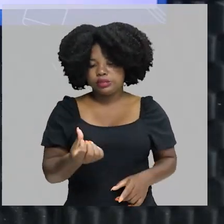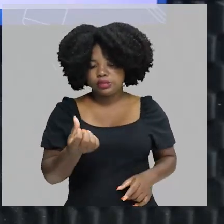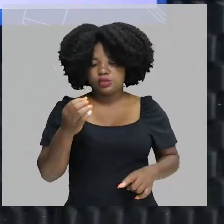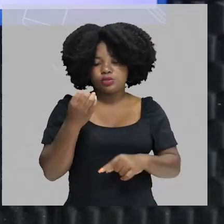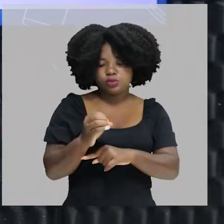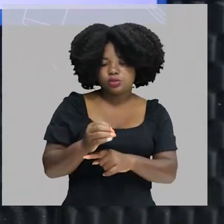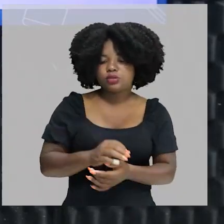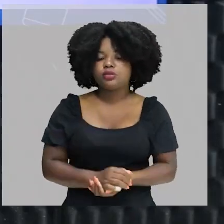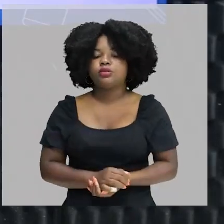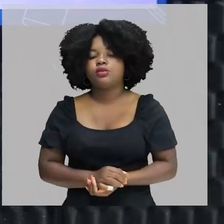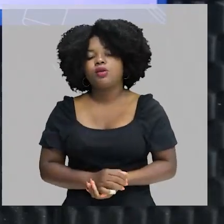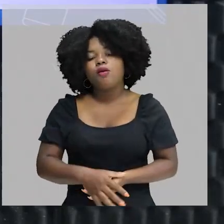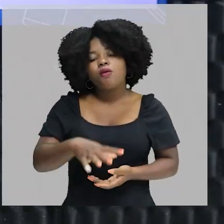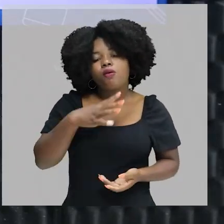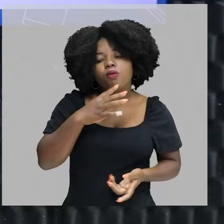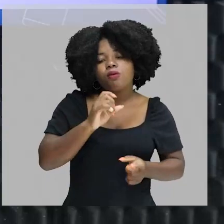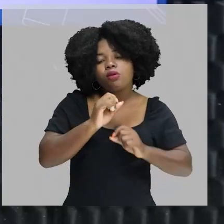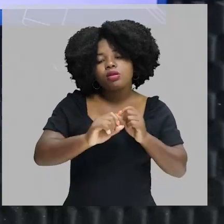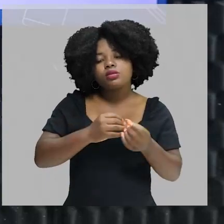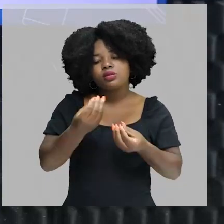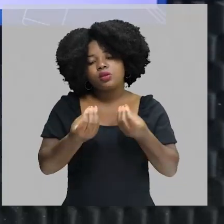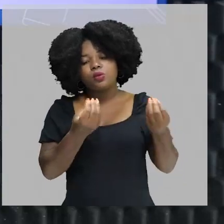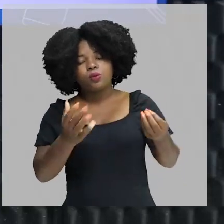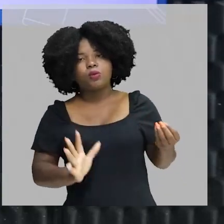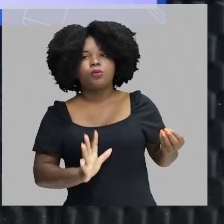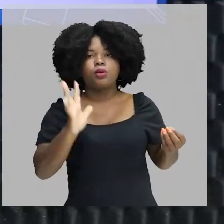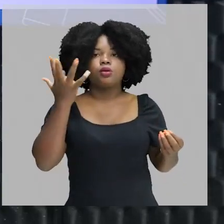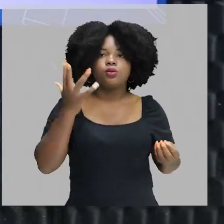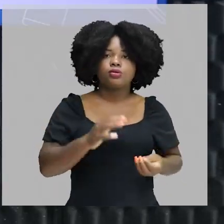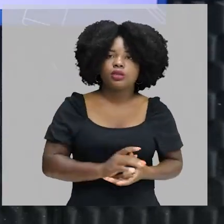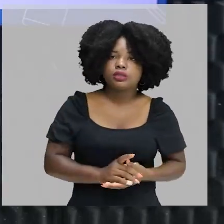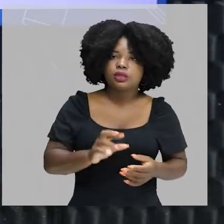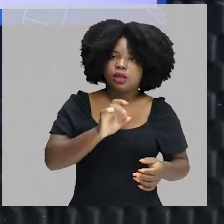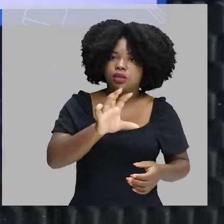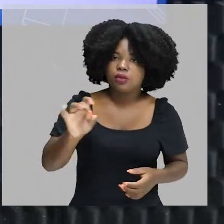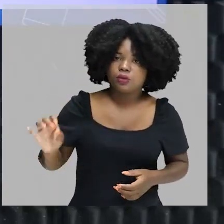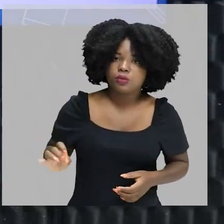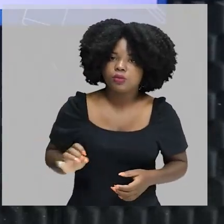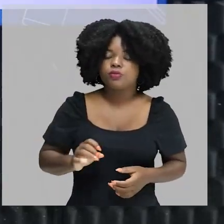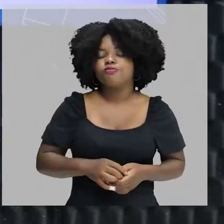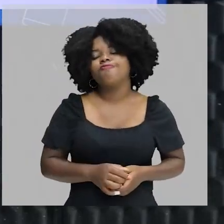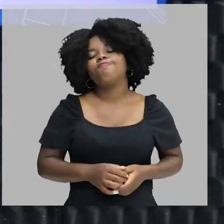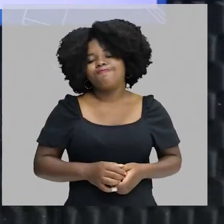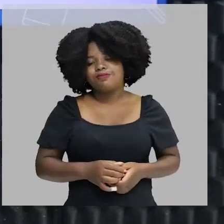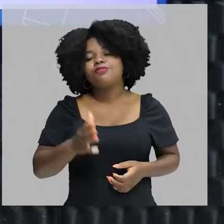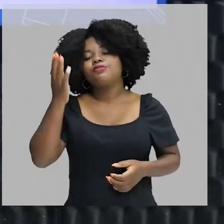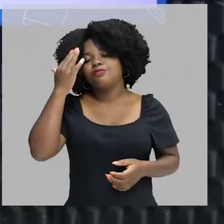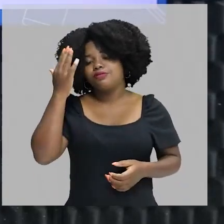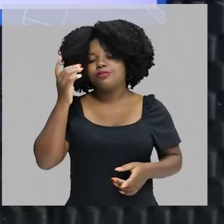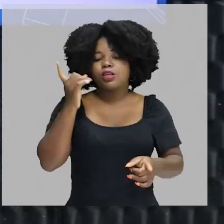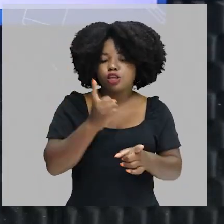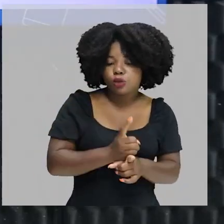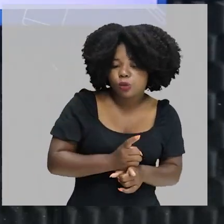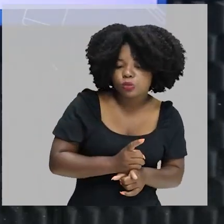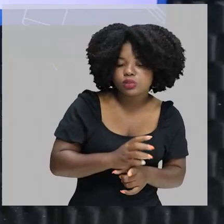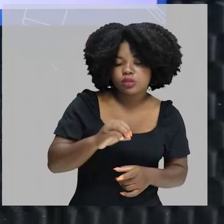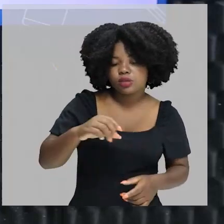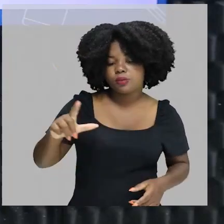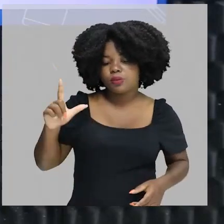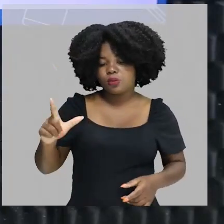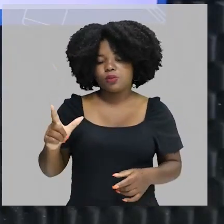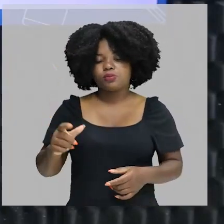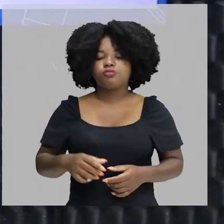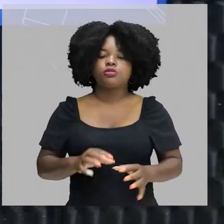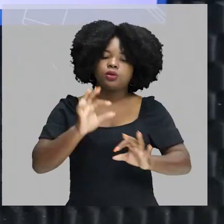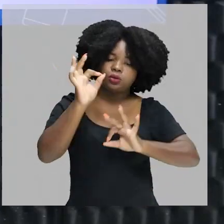oxigênio. Conhecendo as massas atômicas, eu consigo chegar à massa molar. E fazendo esse